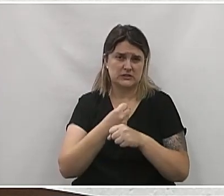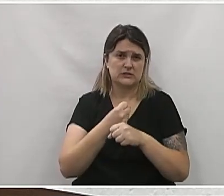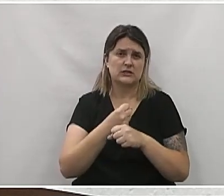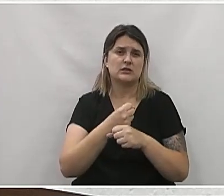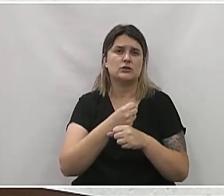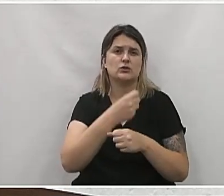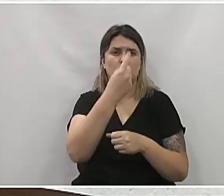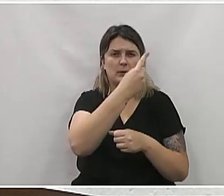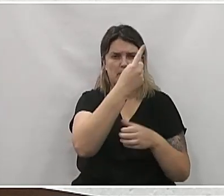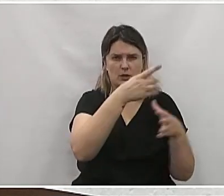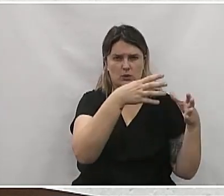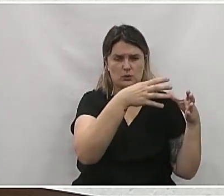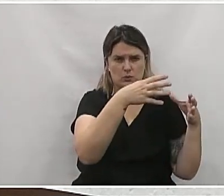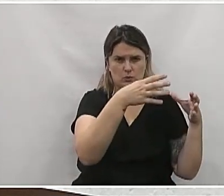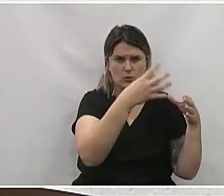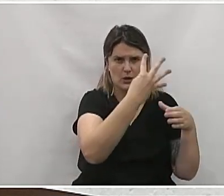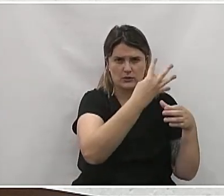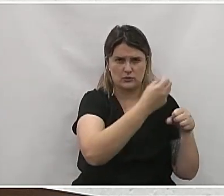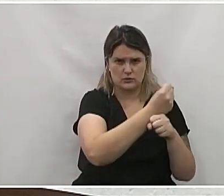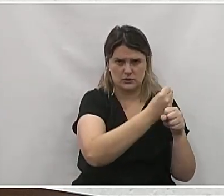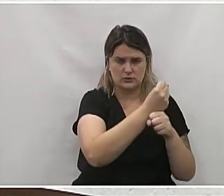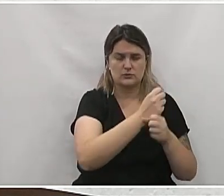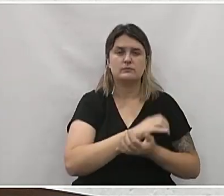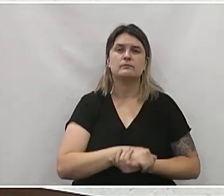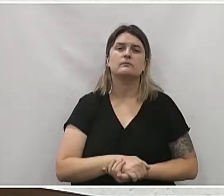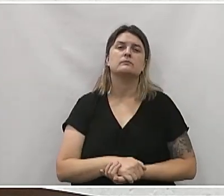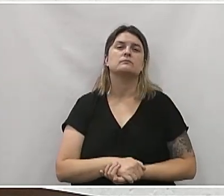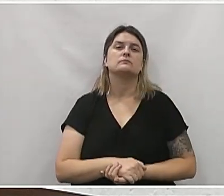no outro mandato, consecutivo 4 mandatos.